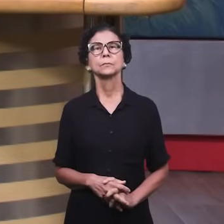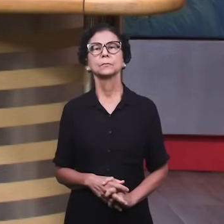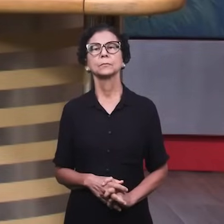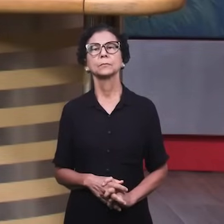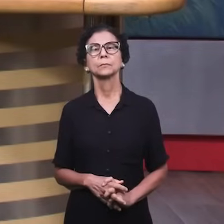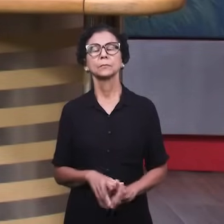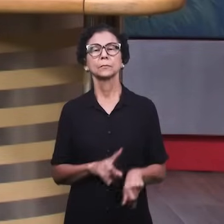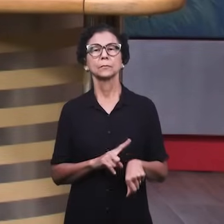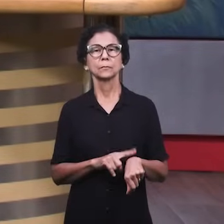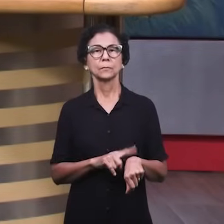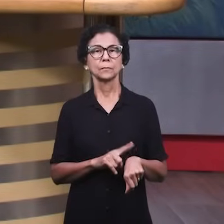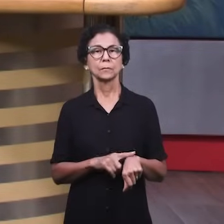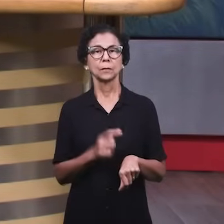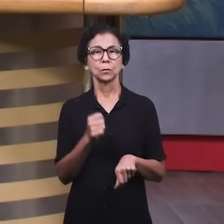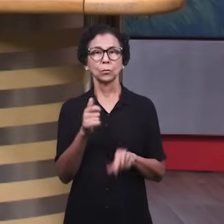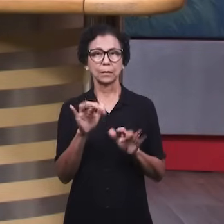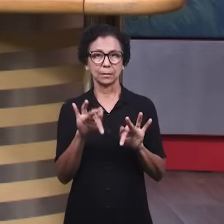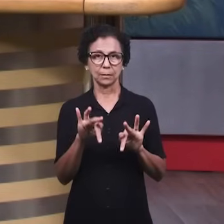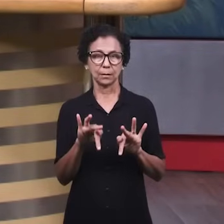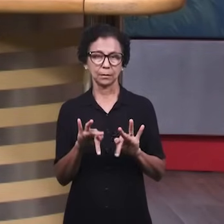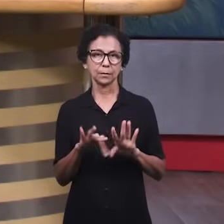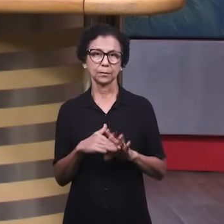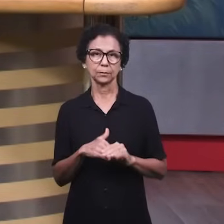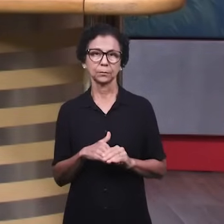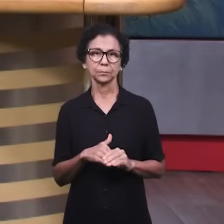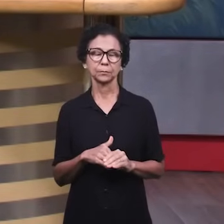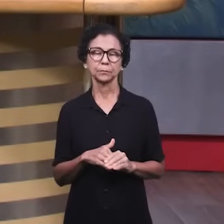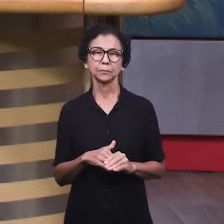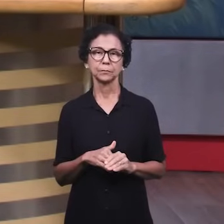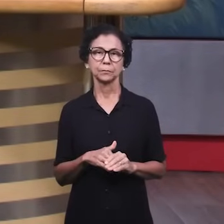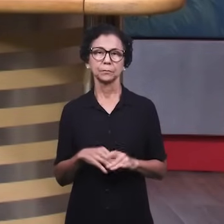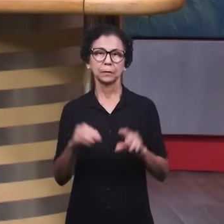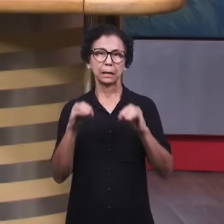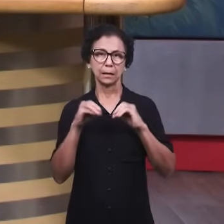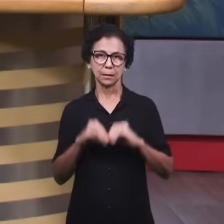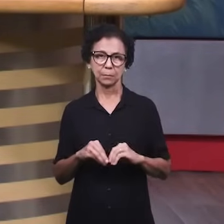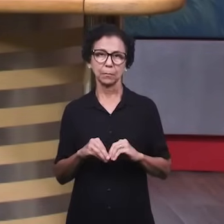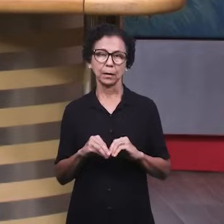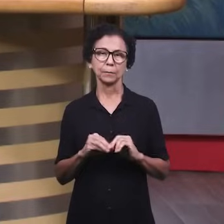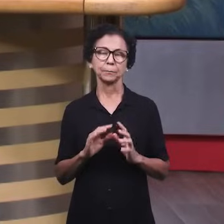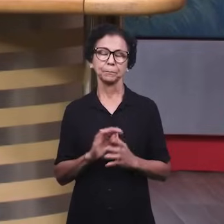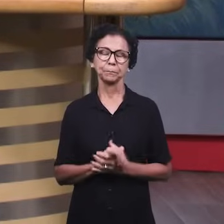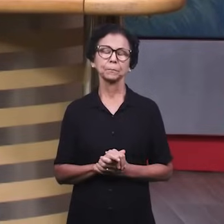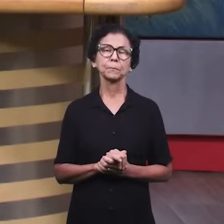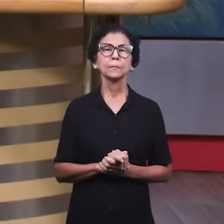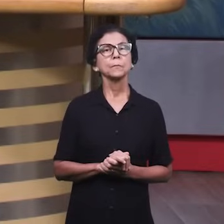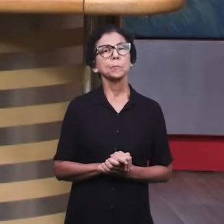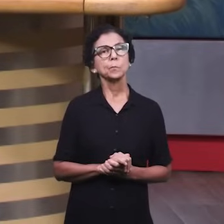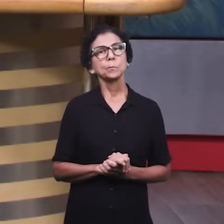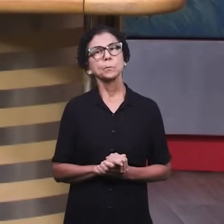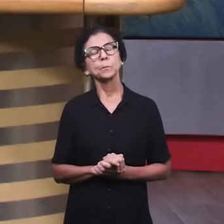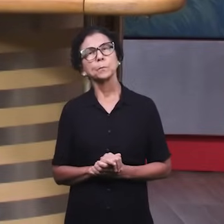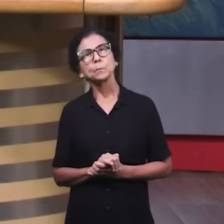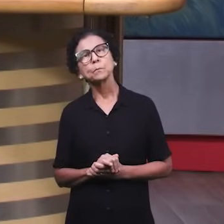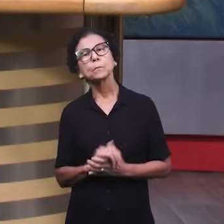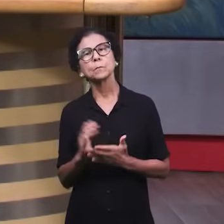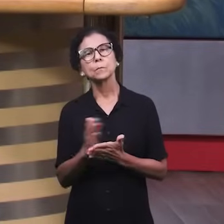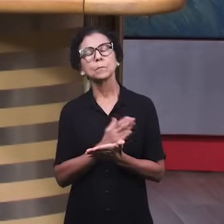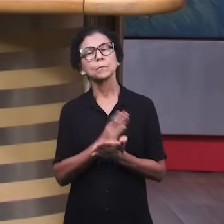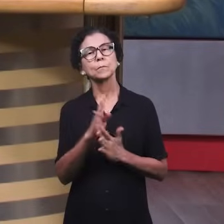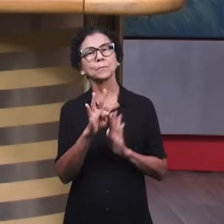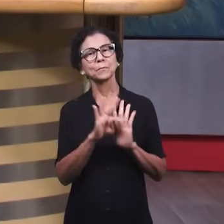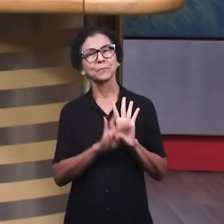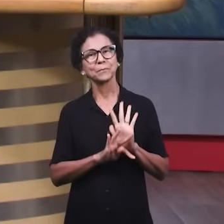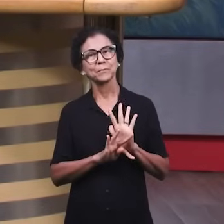com o tempo já se encerrando a gente tem que caminhar final eh mas eh tem alguns